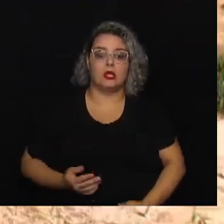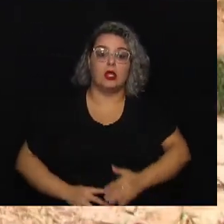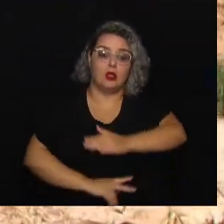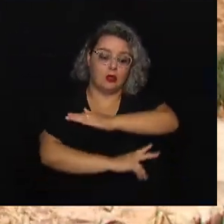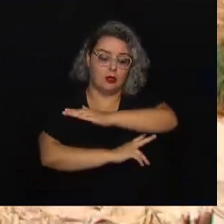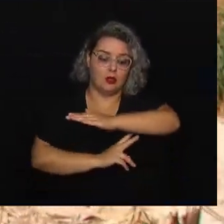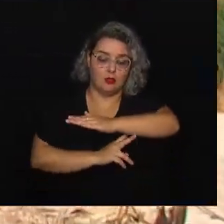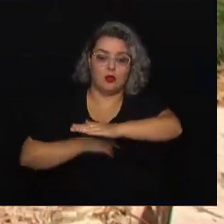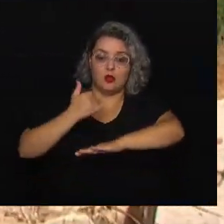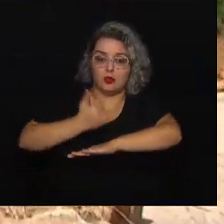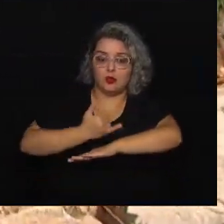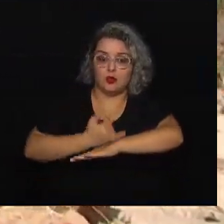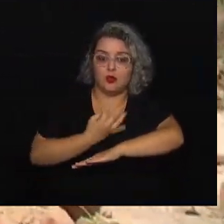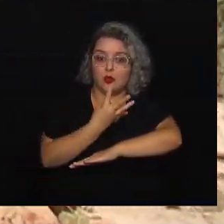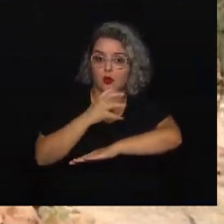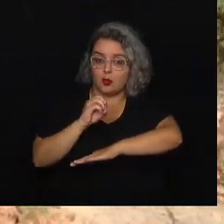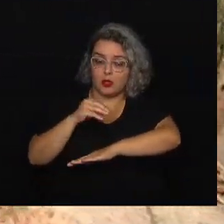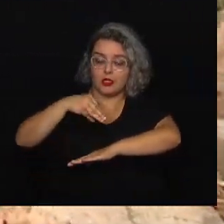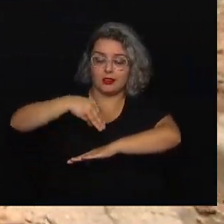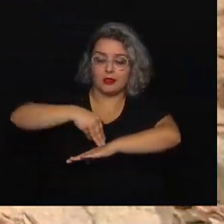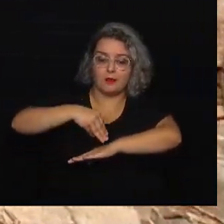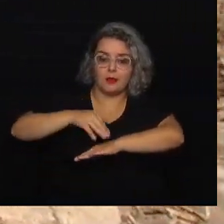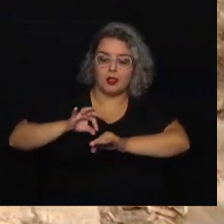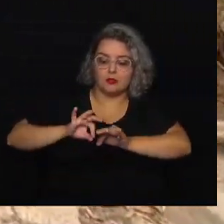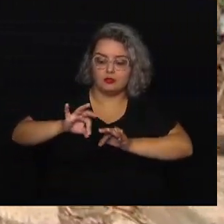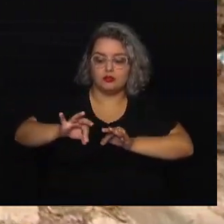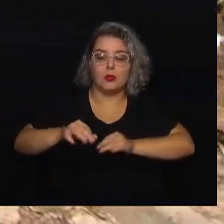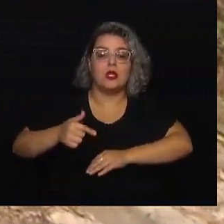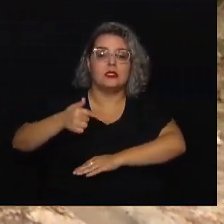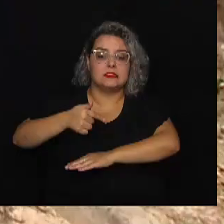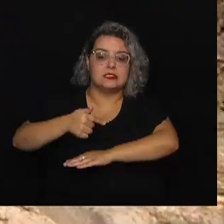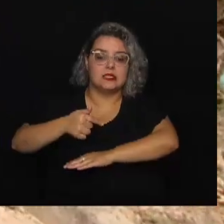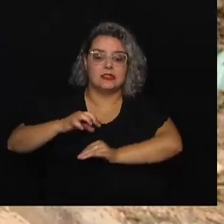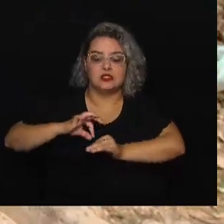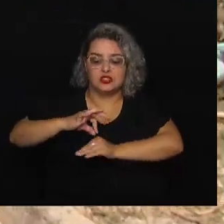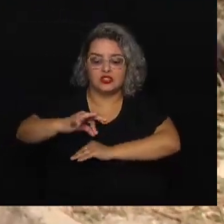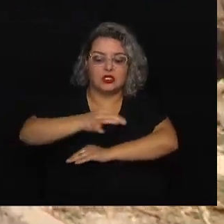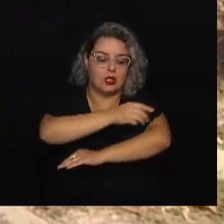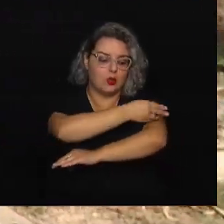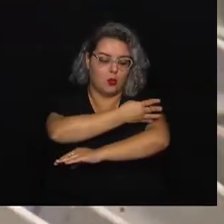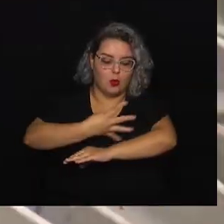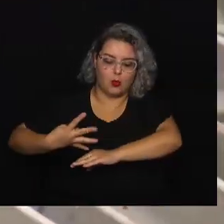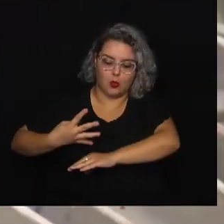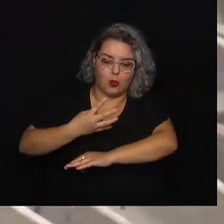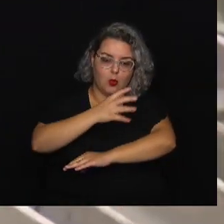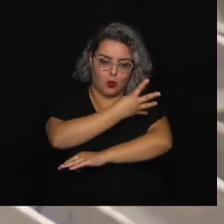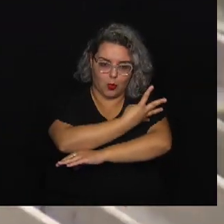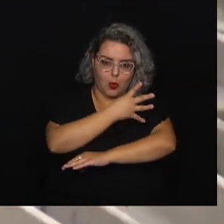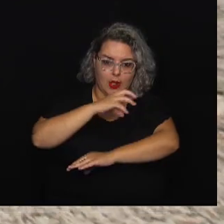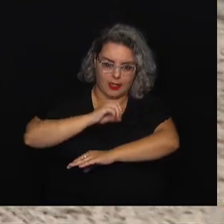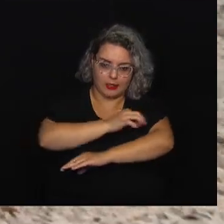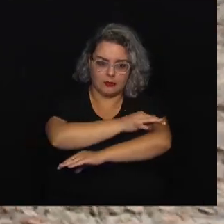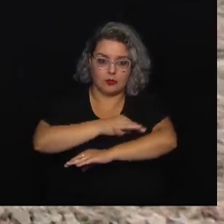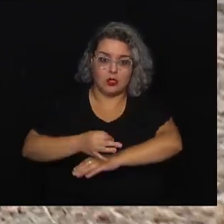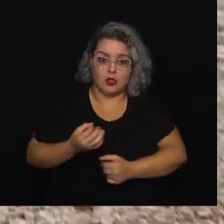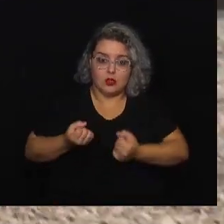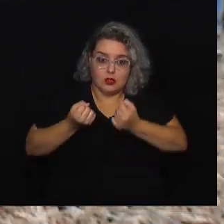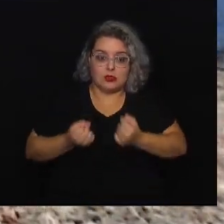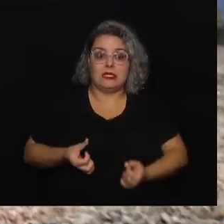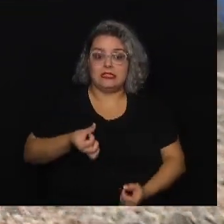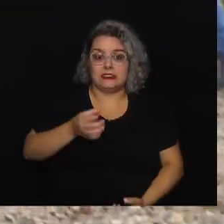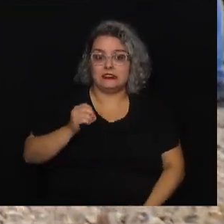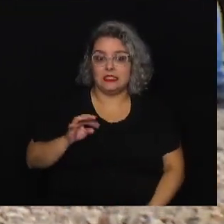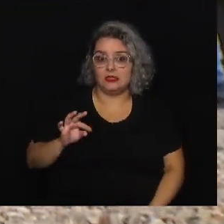terá 40 metros de comprimento, 7 de largura, capacidade para suportar 60 toneladas e poderá